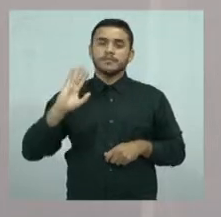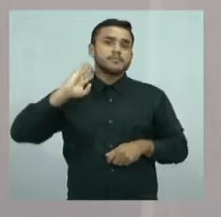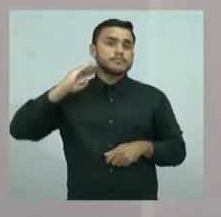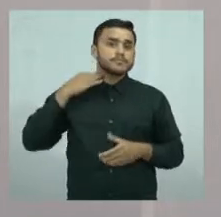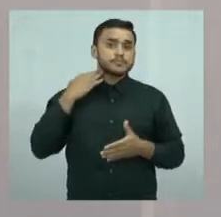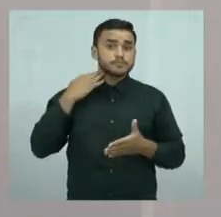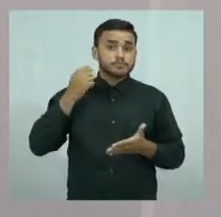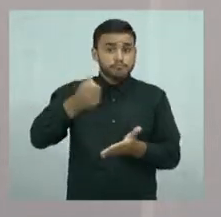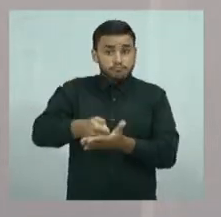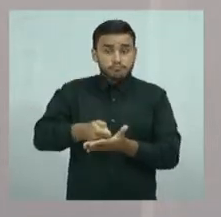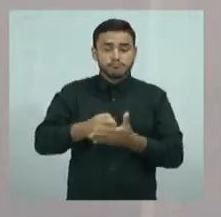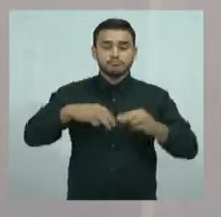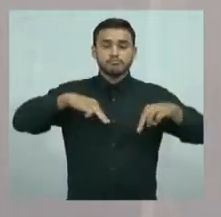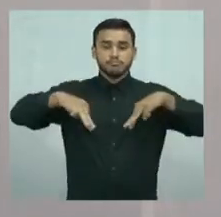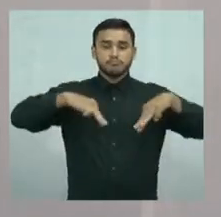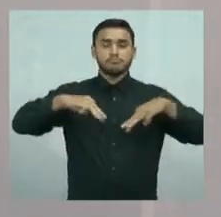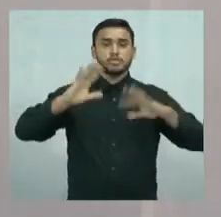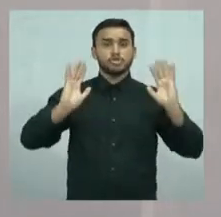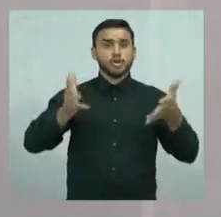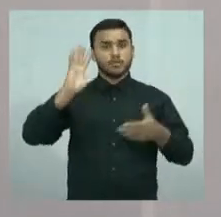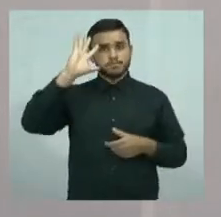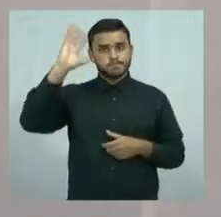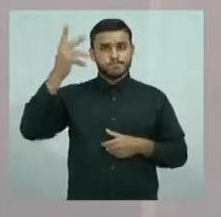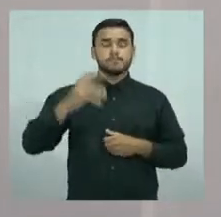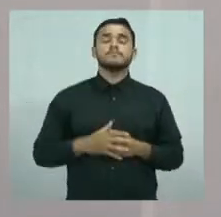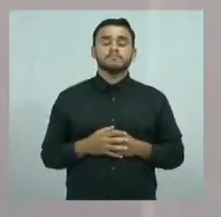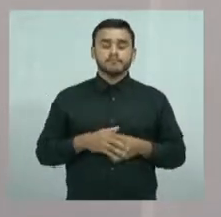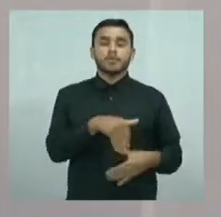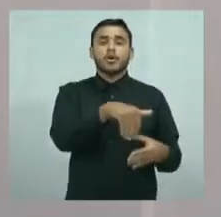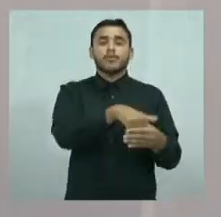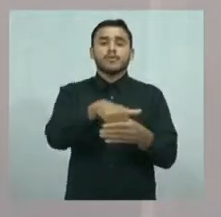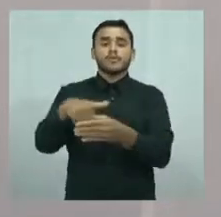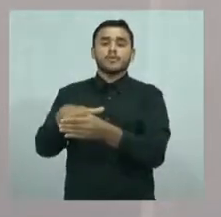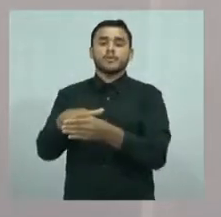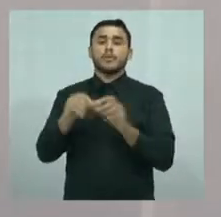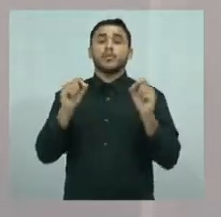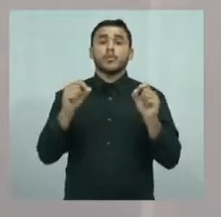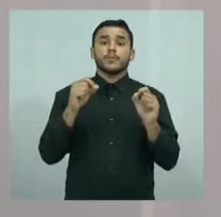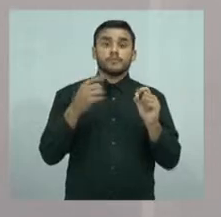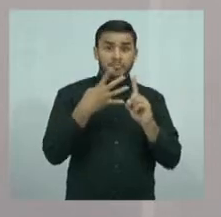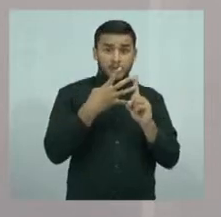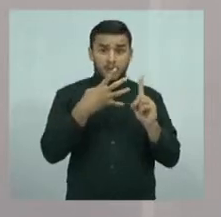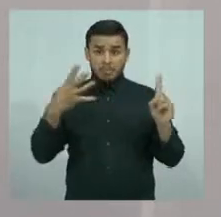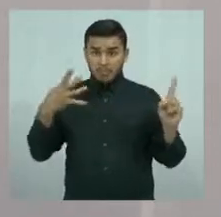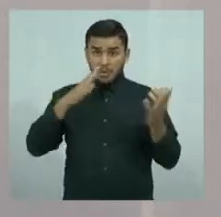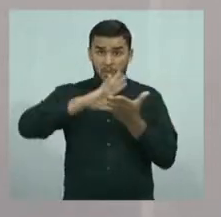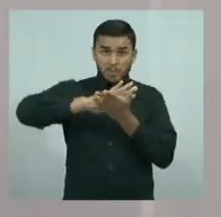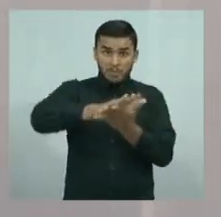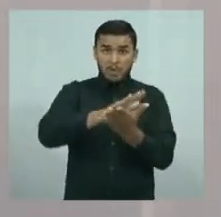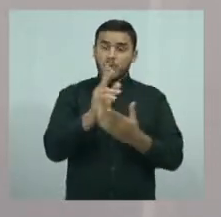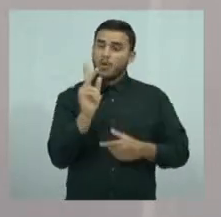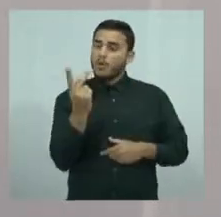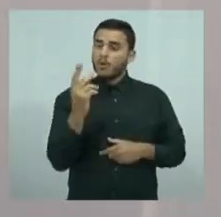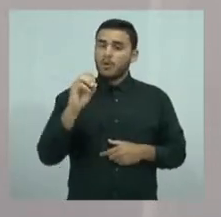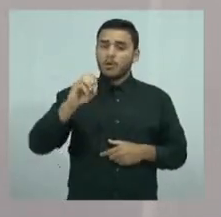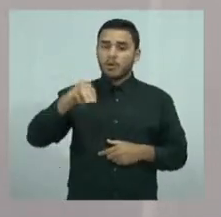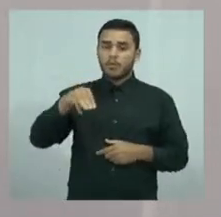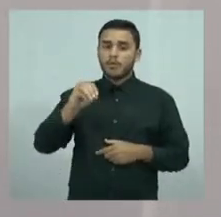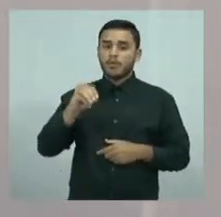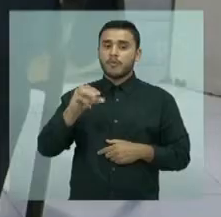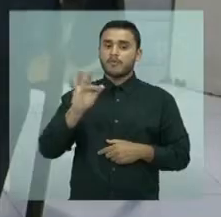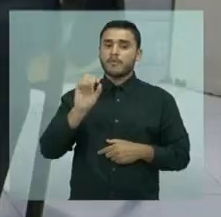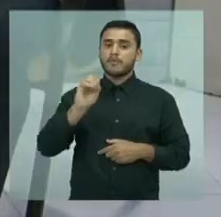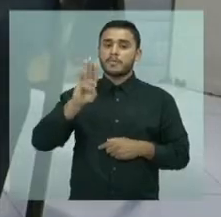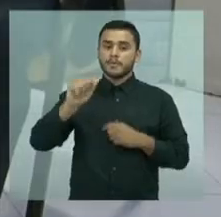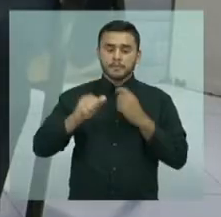dos ministros já se decidiram por tornar a homofobia crime de racismo. Uma ótima